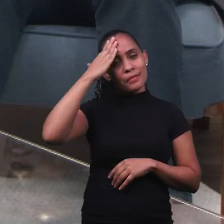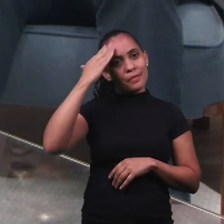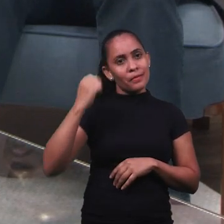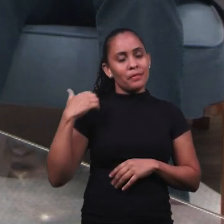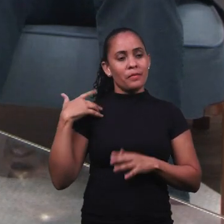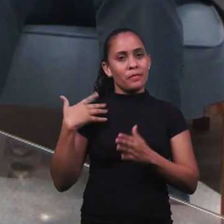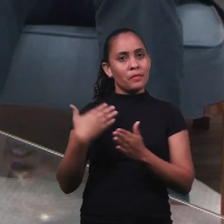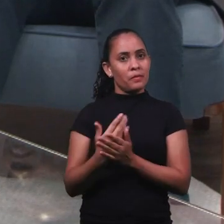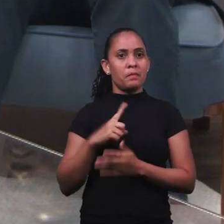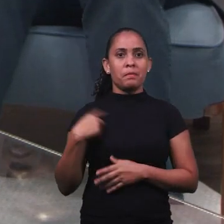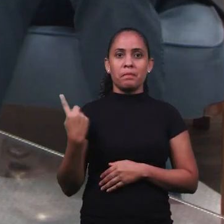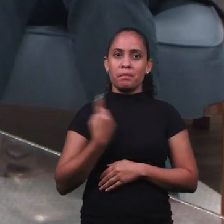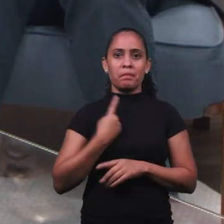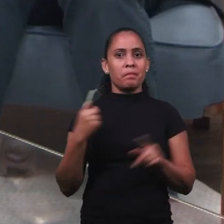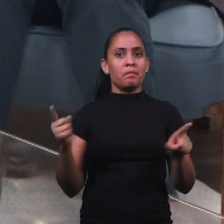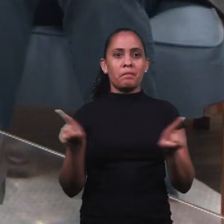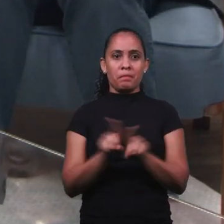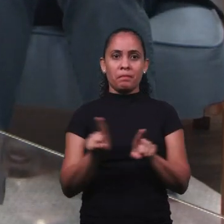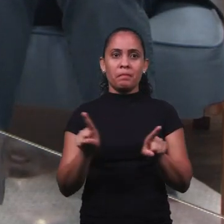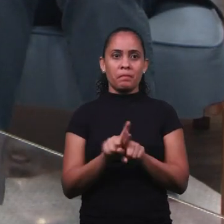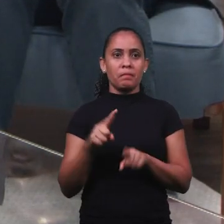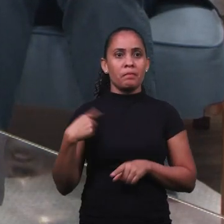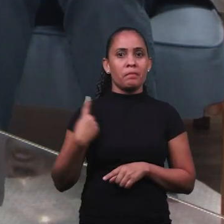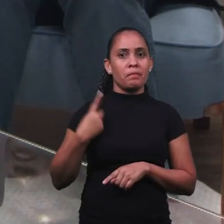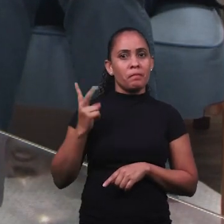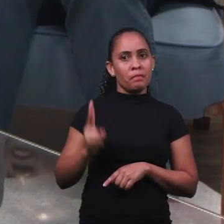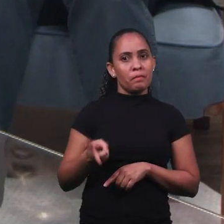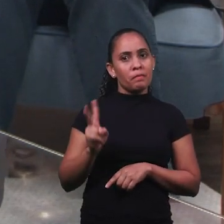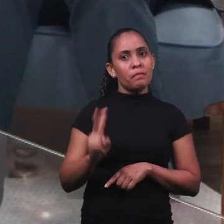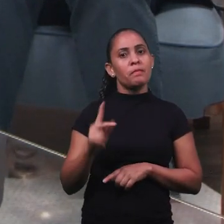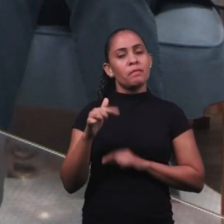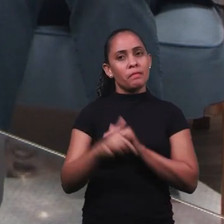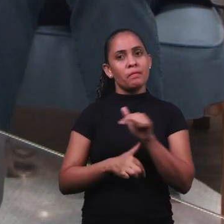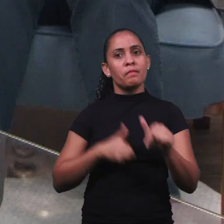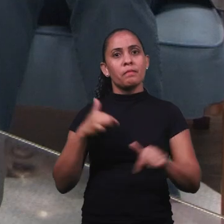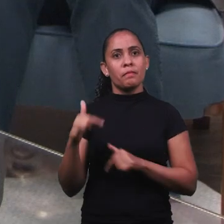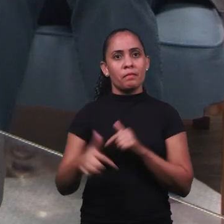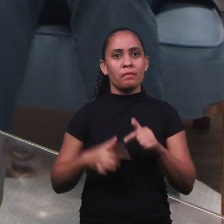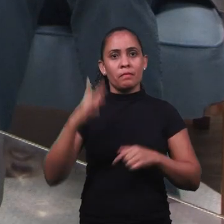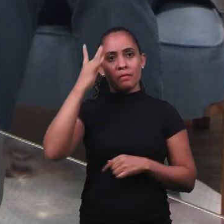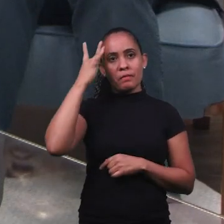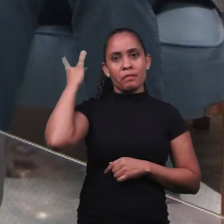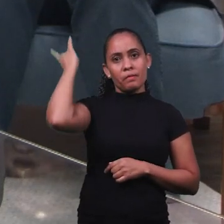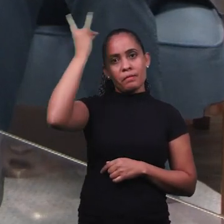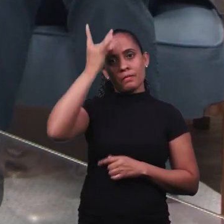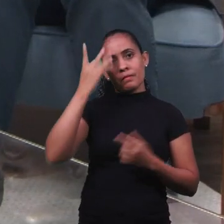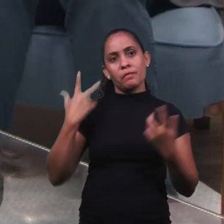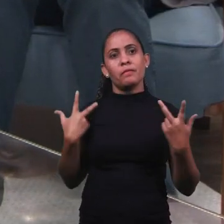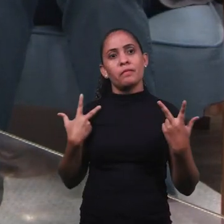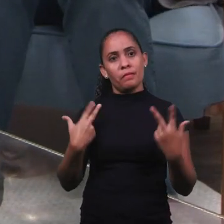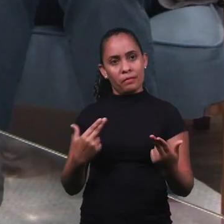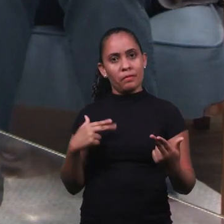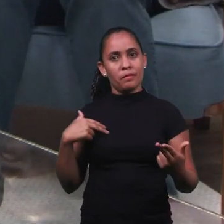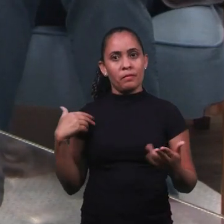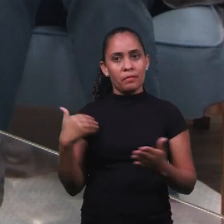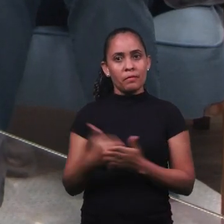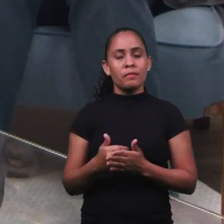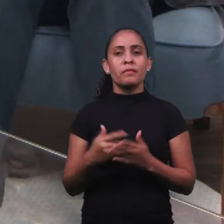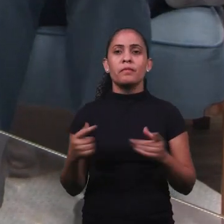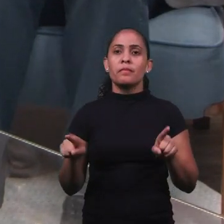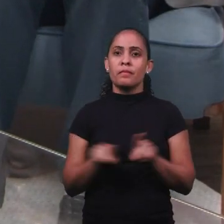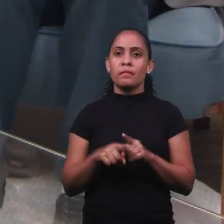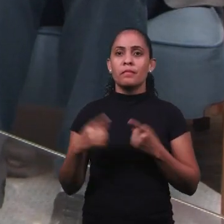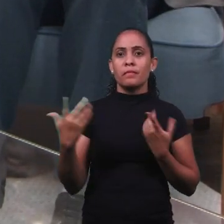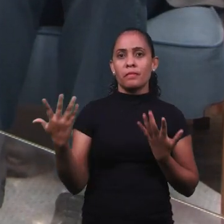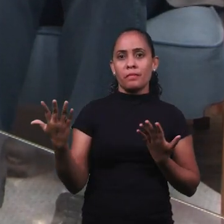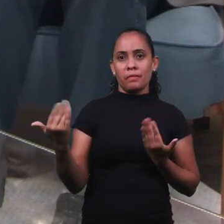que os dias vão passar para nós também e nós continuaremos sendo cuidados na obra do Espírito Santo da mesma maneira como um dia nós chegamos